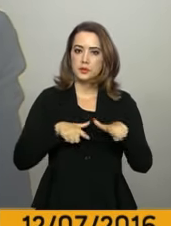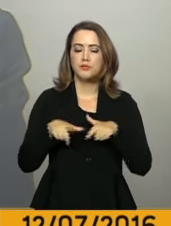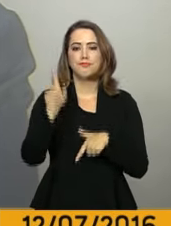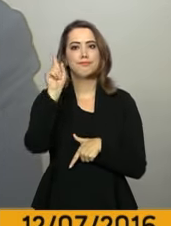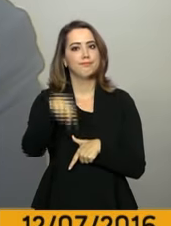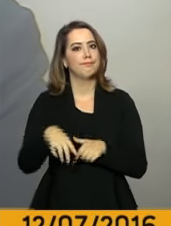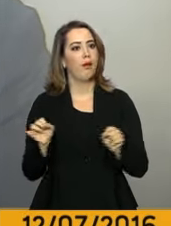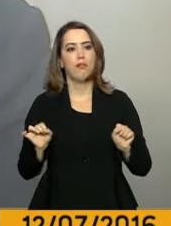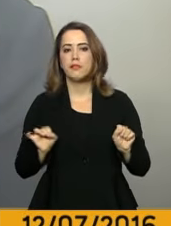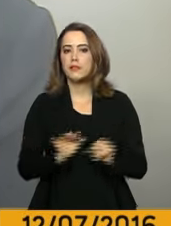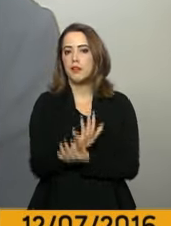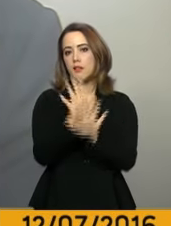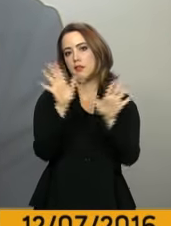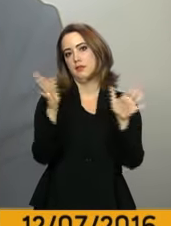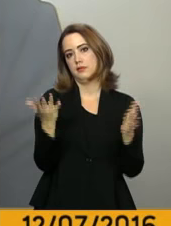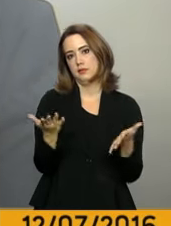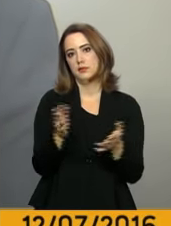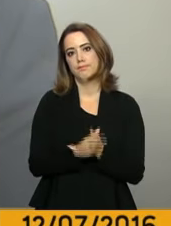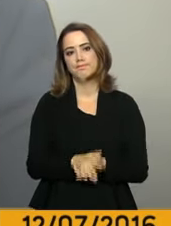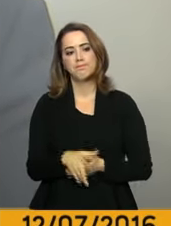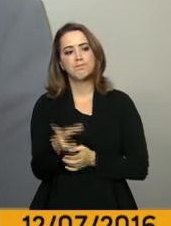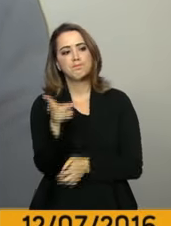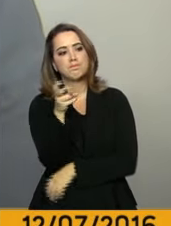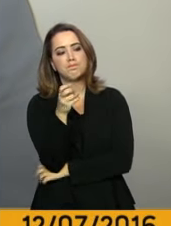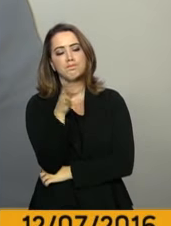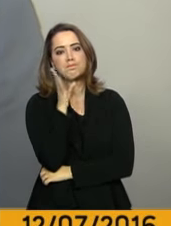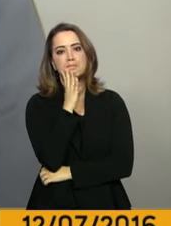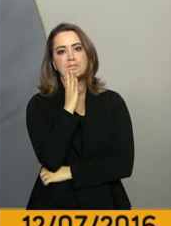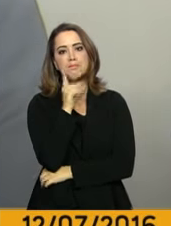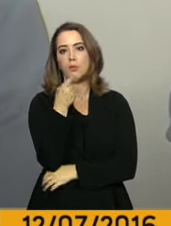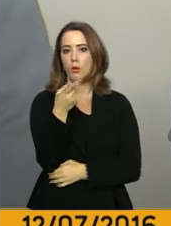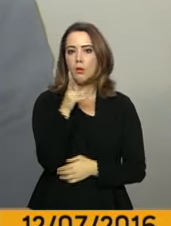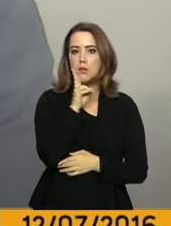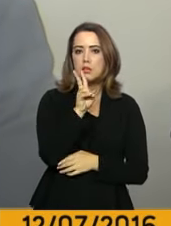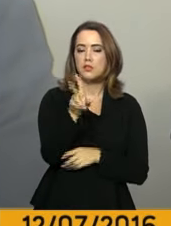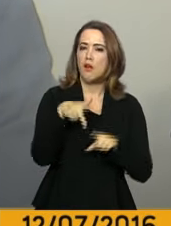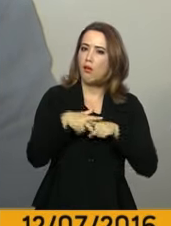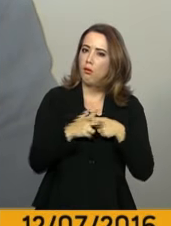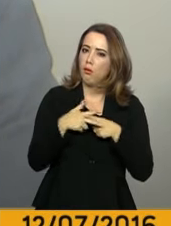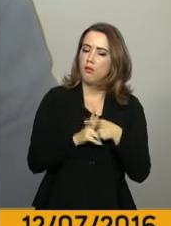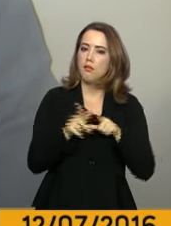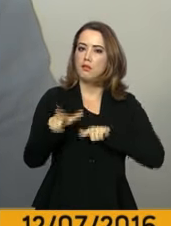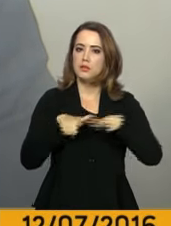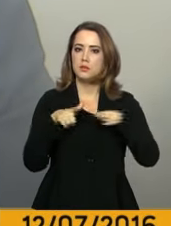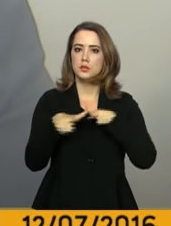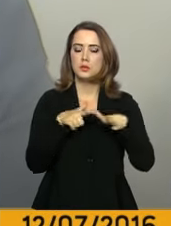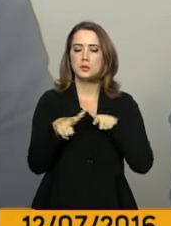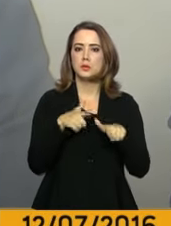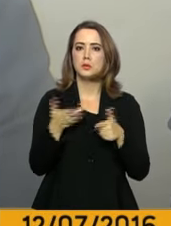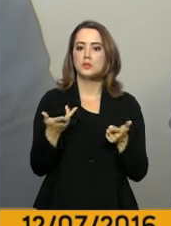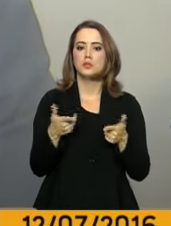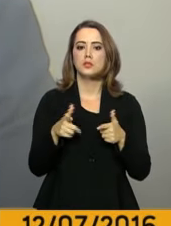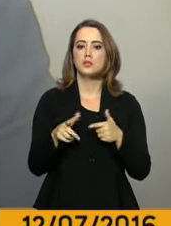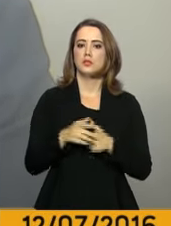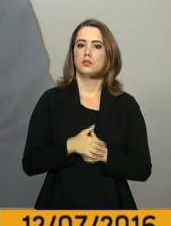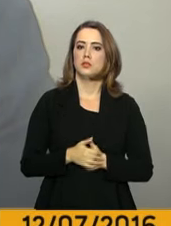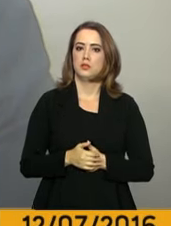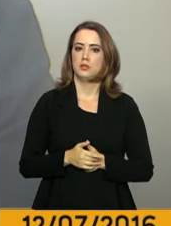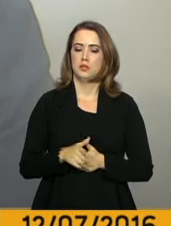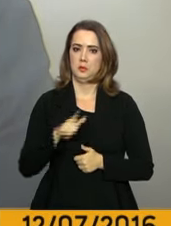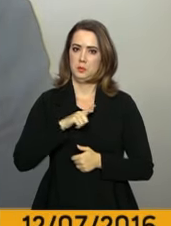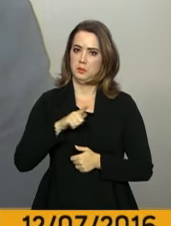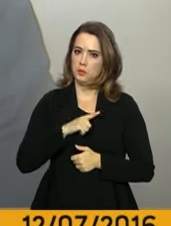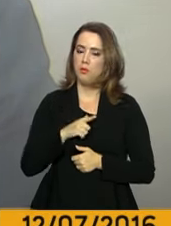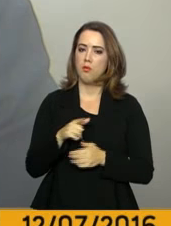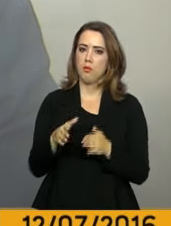óbvia e interessante às vezes eu eu seguinte eu falo em reforma trabalhista às vezes e levo se me permit expressão entre